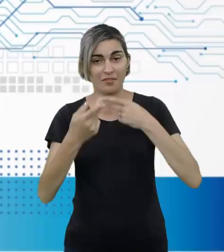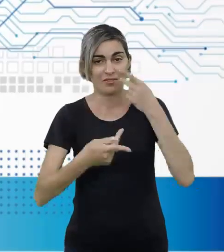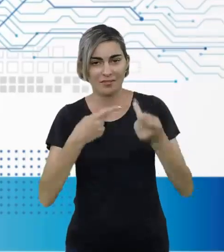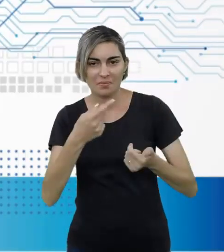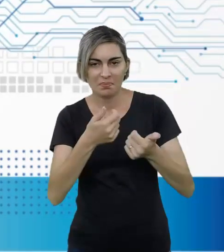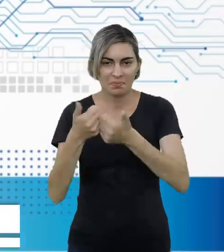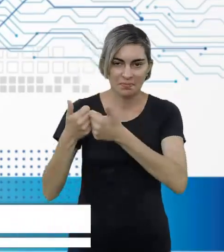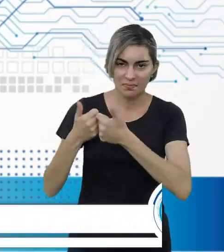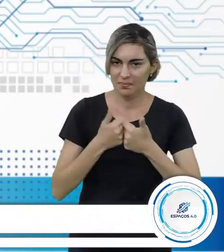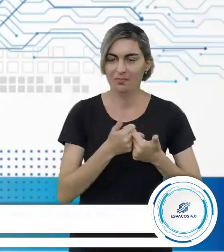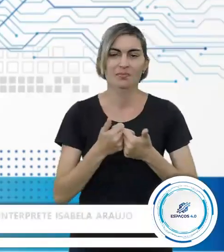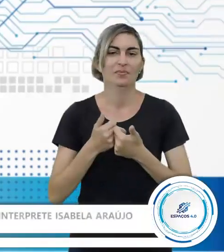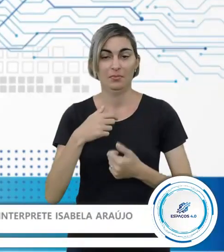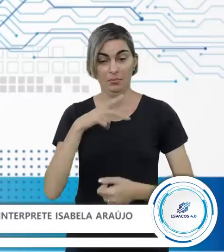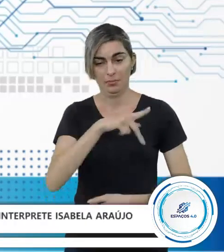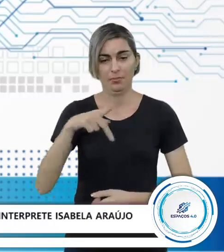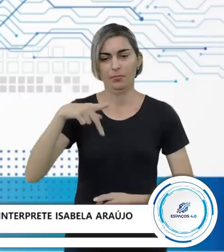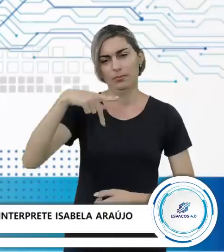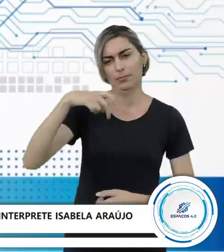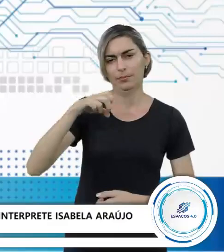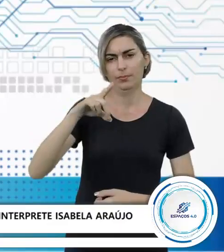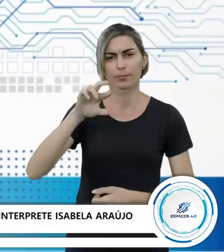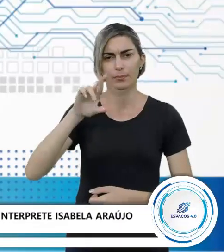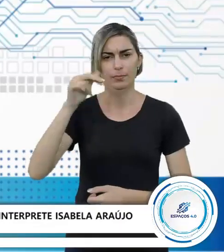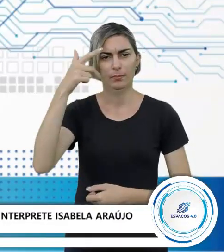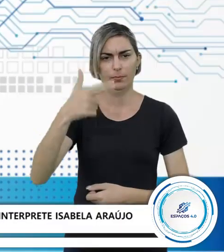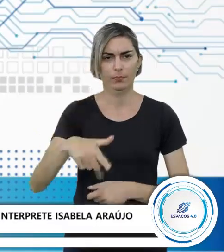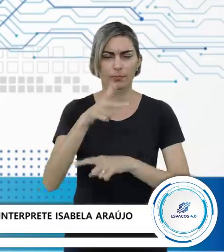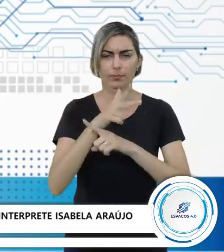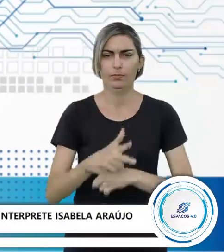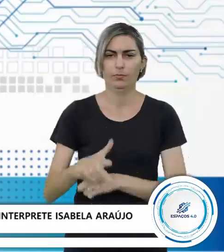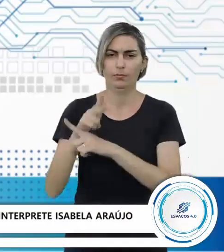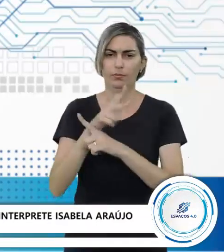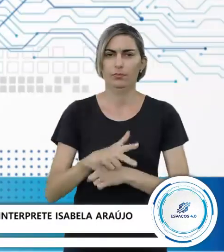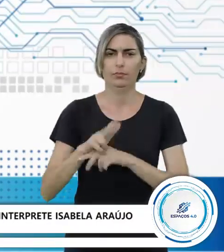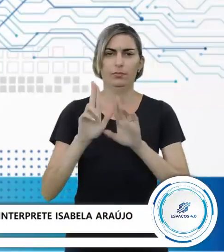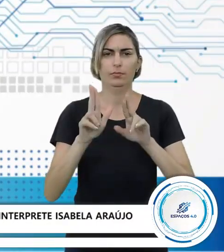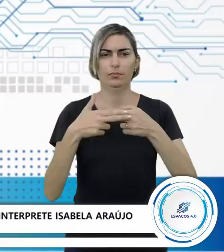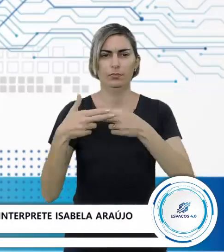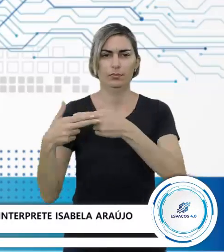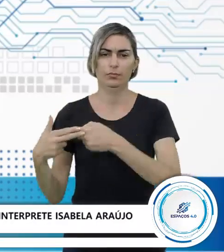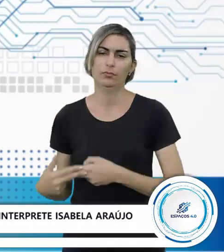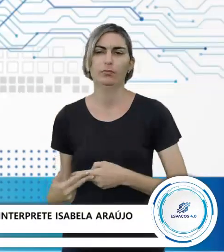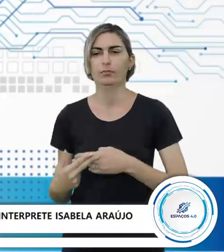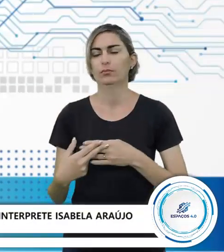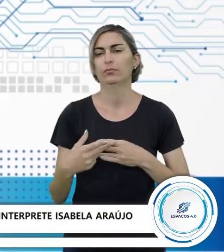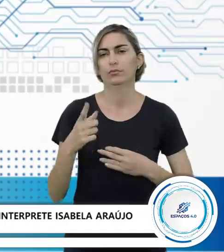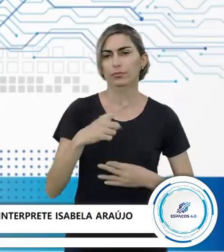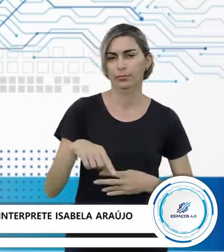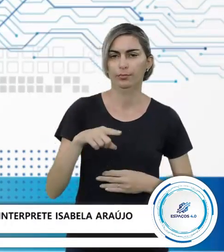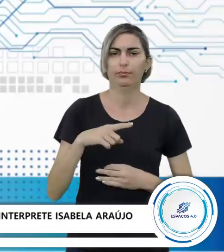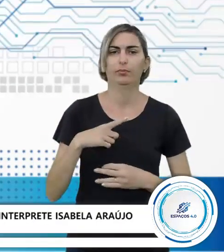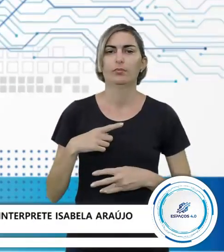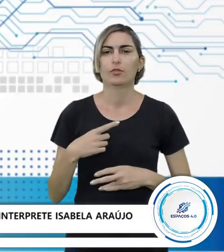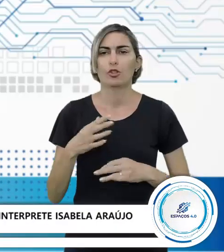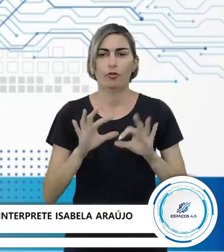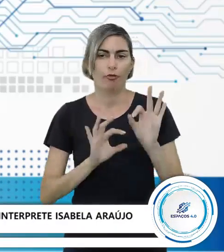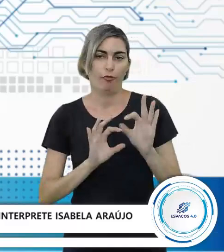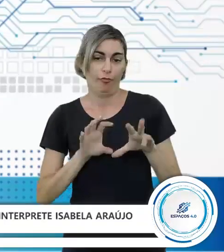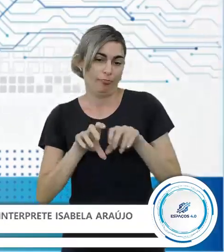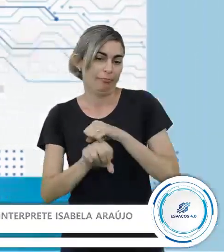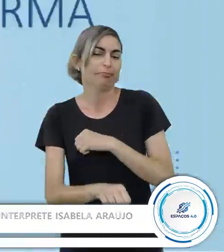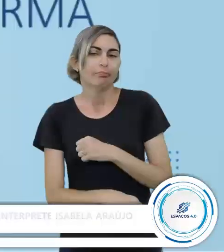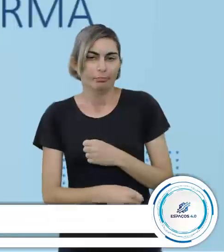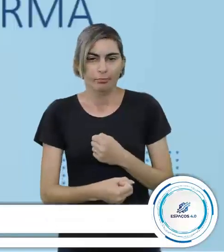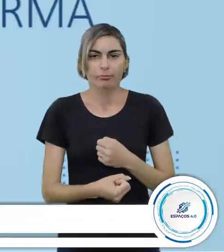Fala makers, aqui é o professor Pedro e vamos para mais um vídeo na nossa série sobre nossa